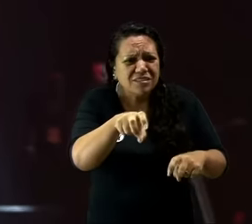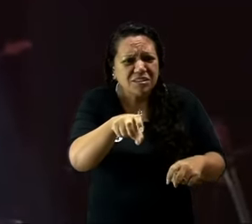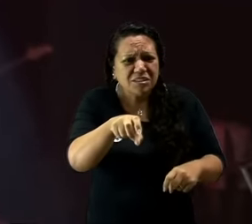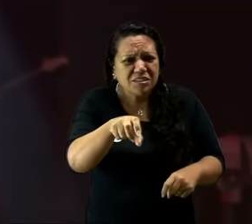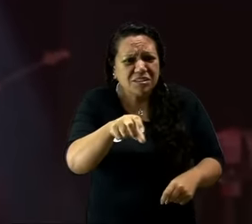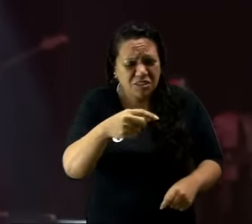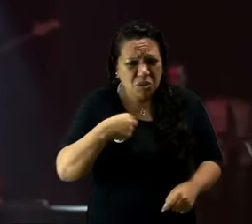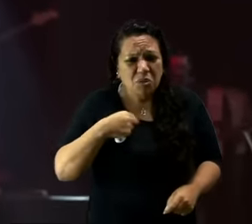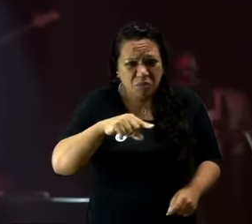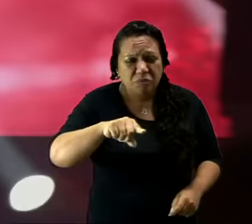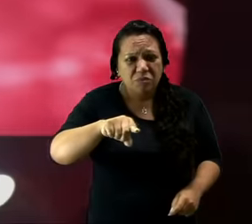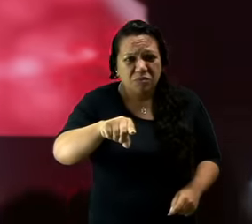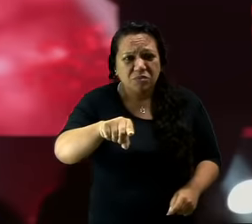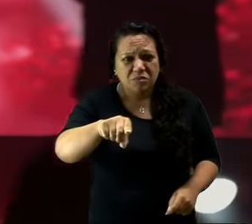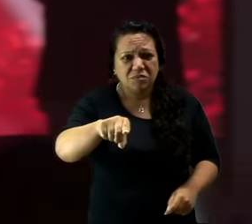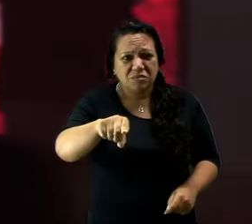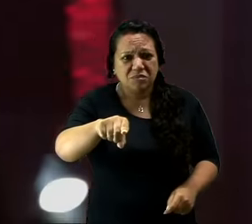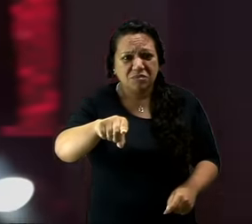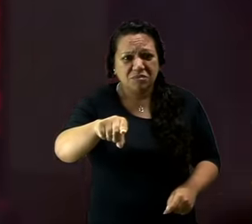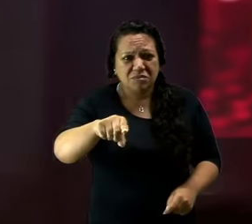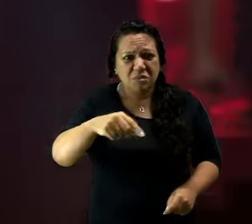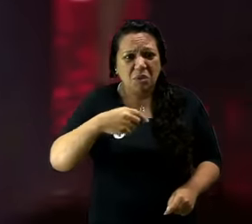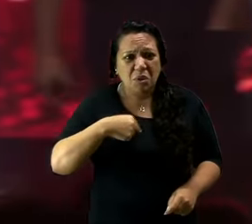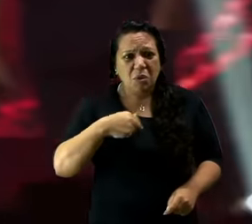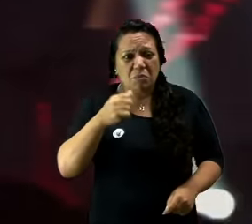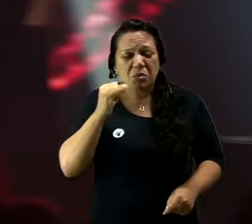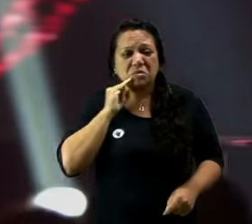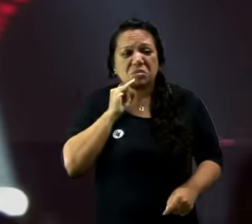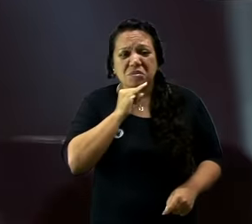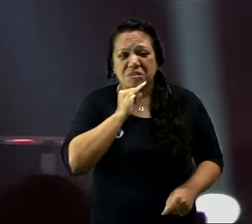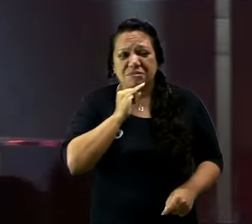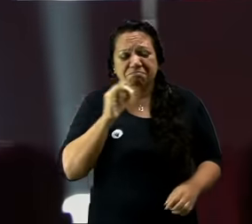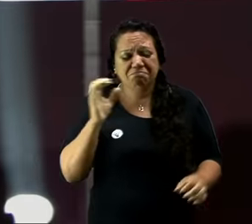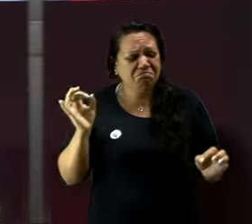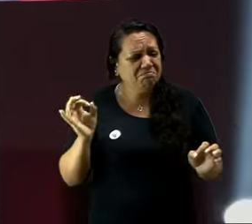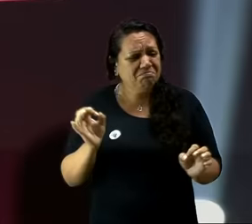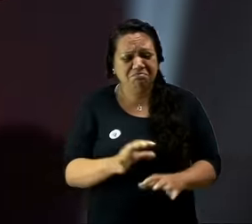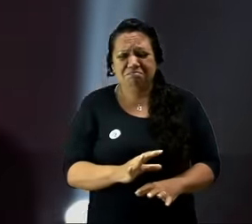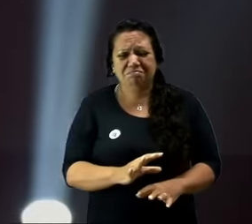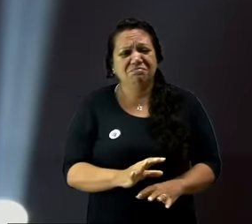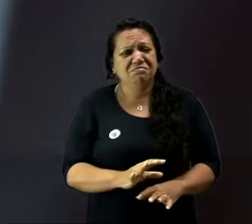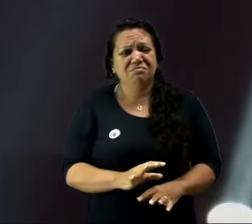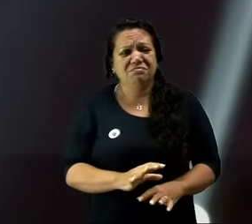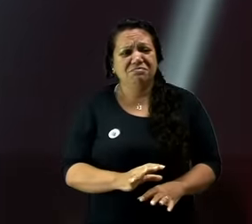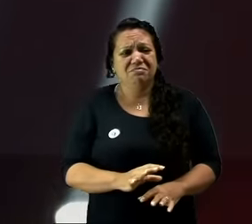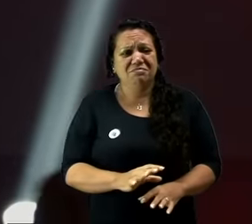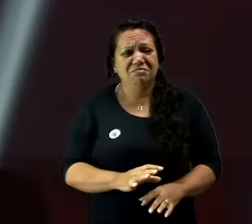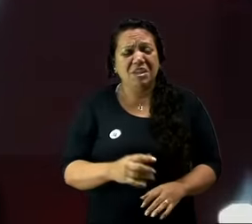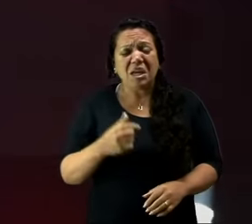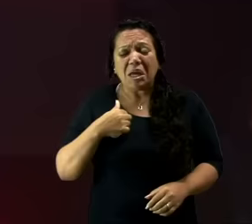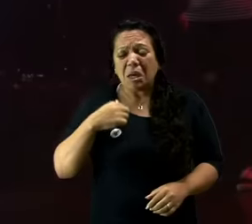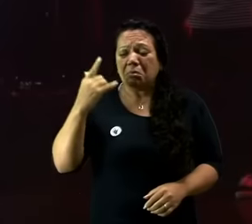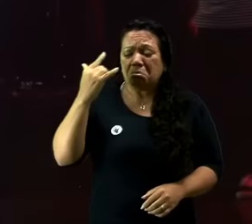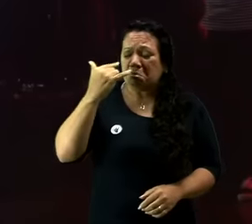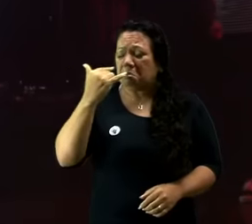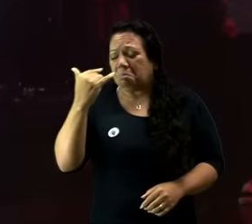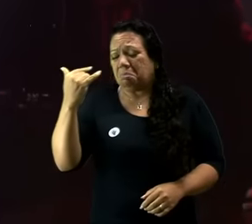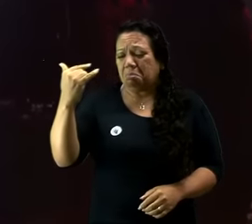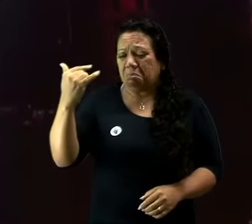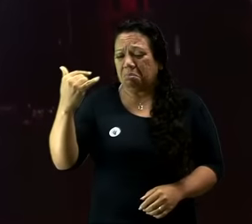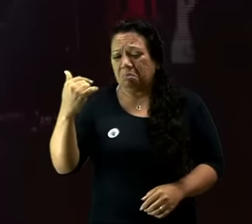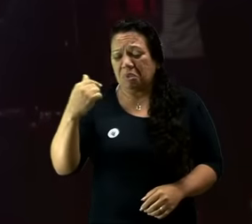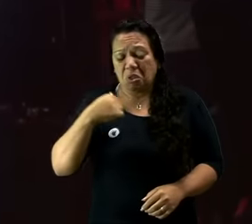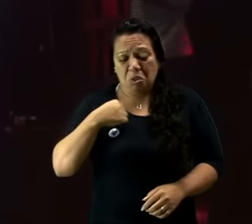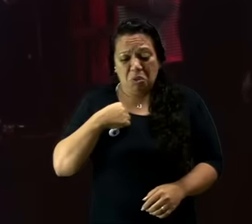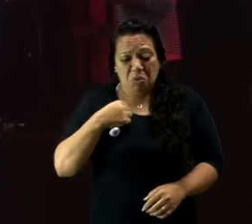vou jogar no altar o meu Isaac, chega. Aquilo que eu, sem perceber, me distraí e coloquei no centro da minha